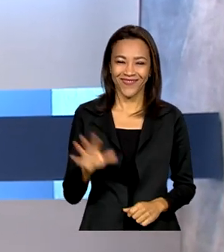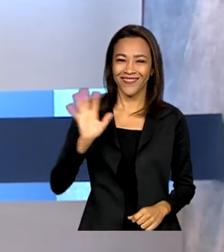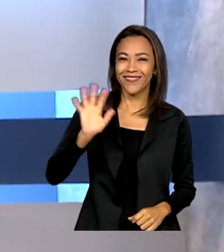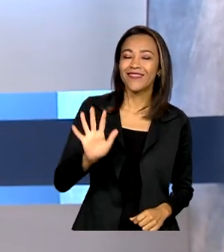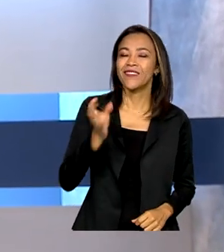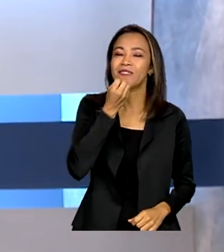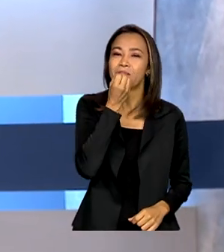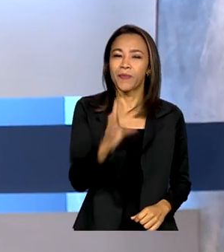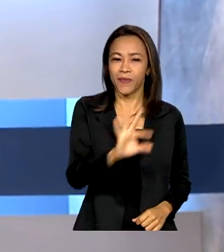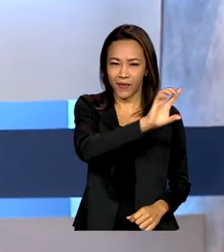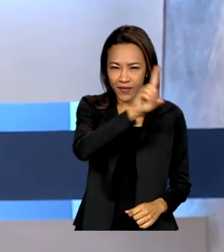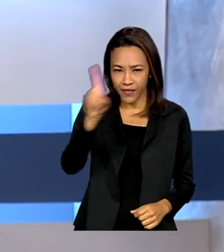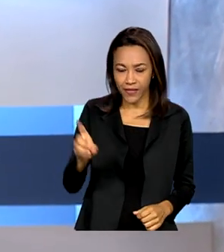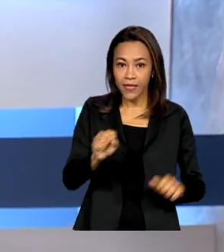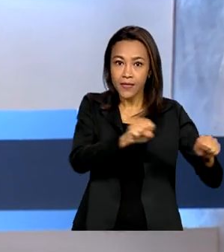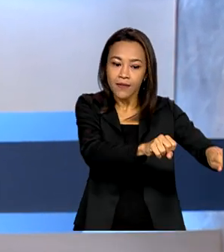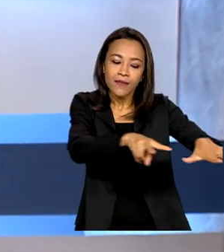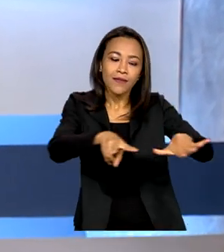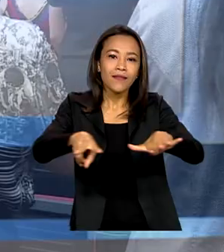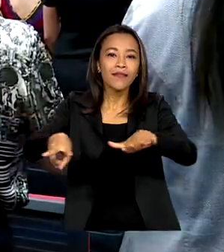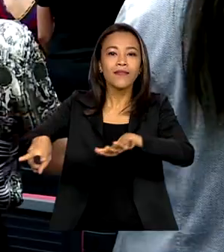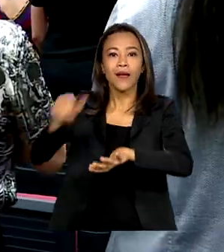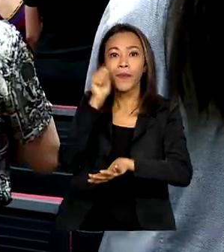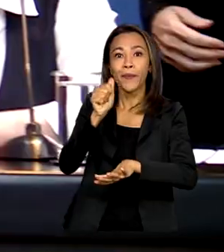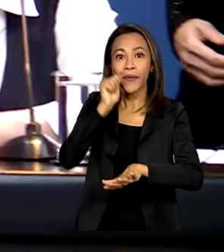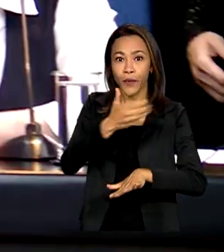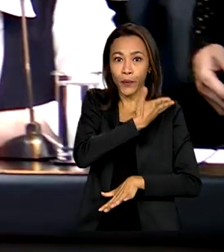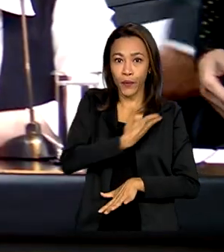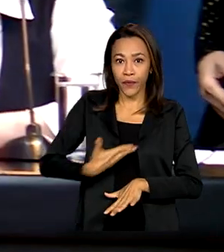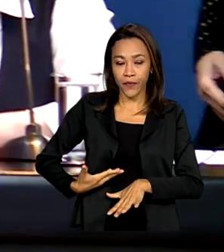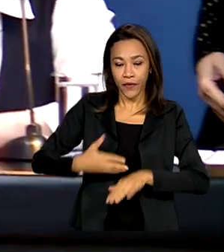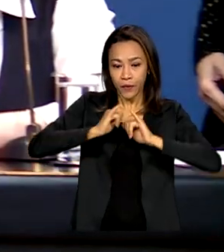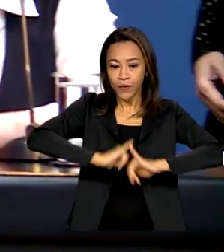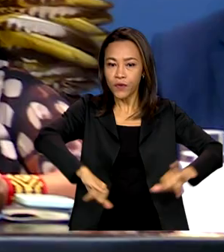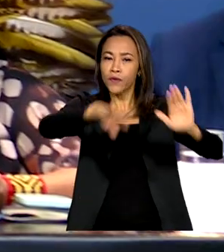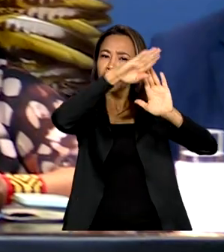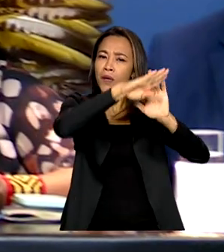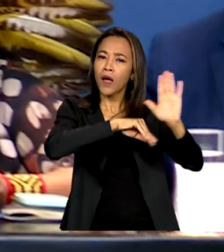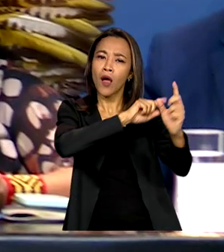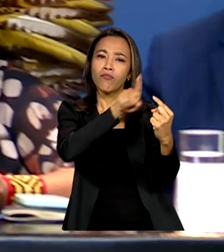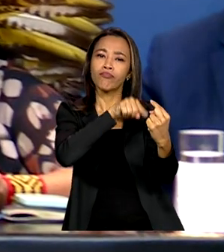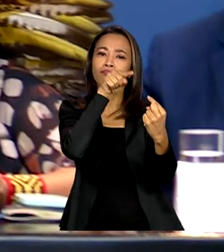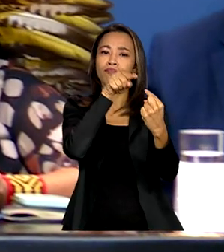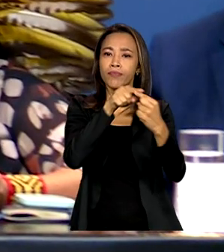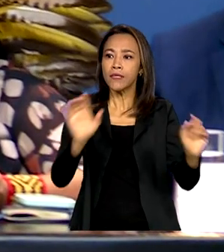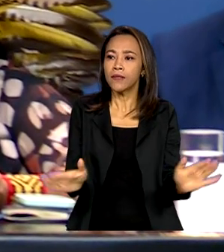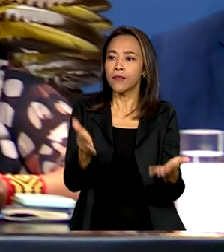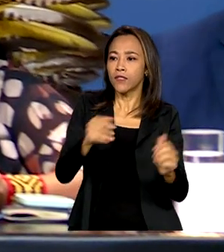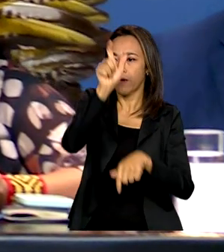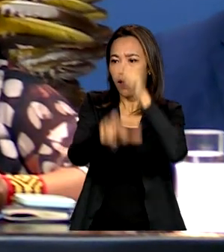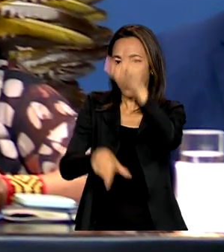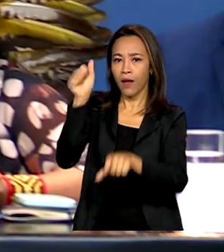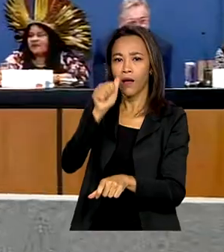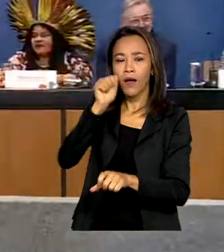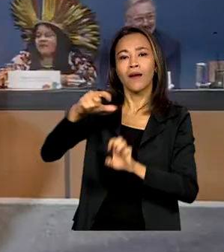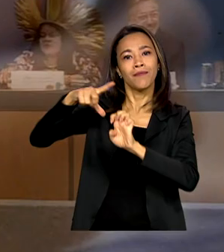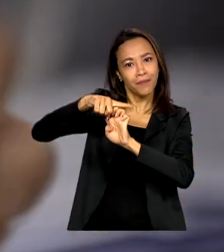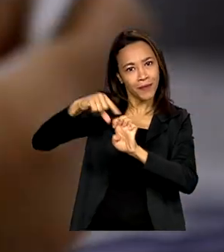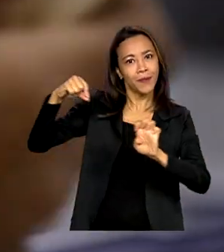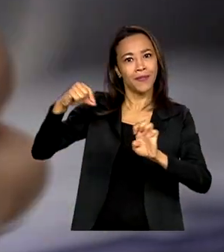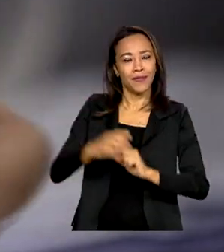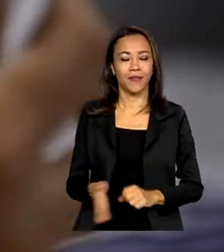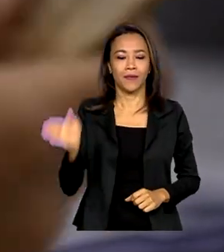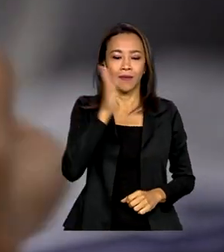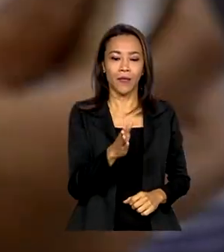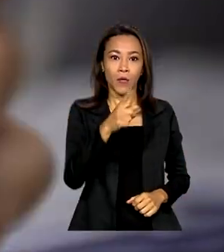Olá, bom dia! Na Semana da Mulher, governo lança programa para incentivar o empreendedorismo feminino.